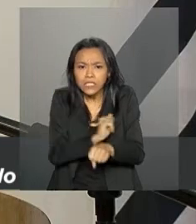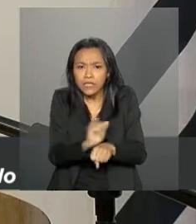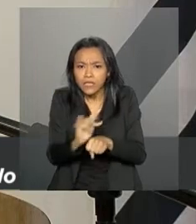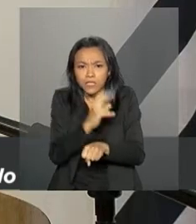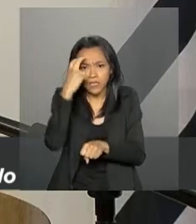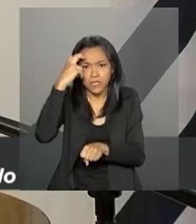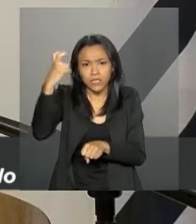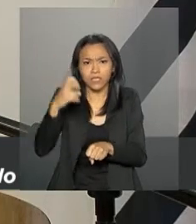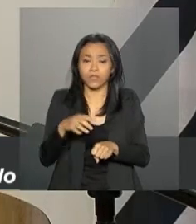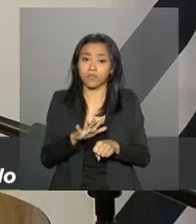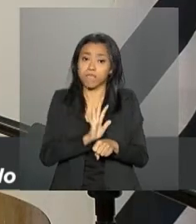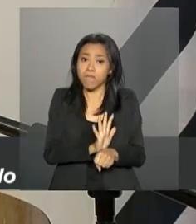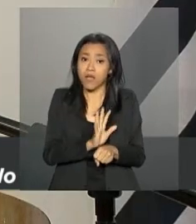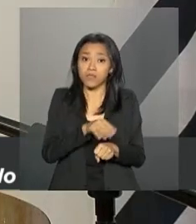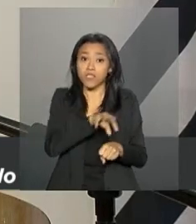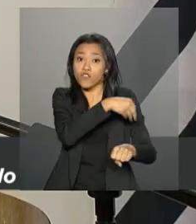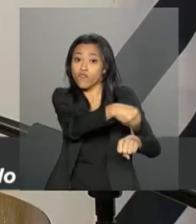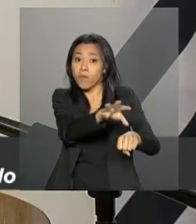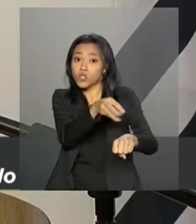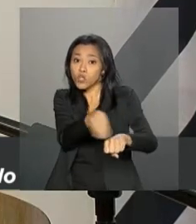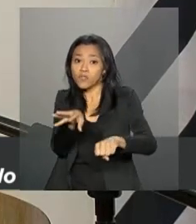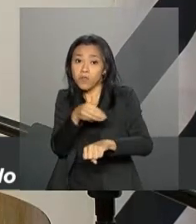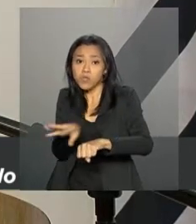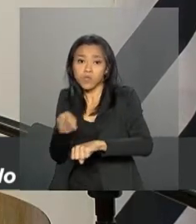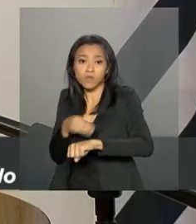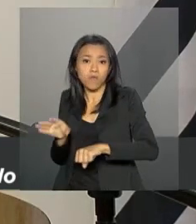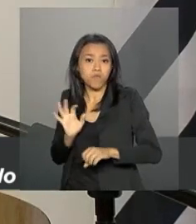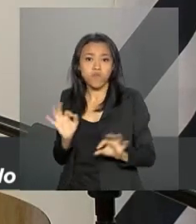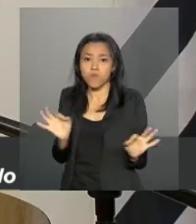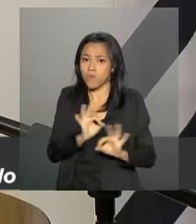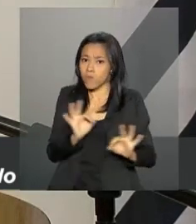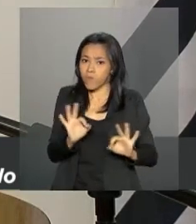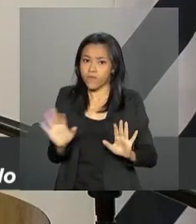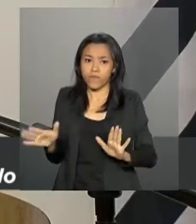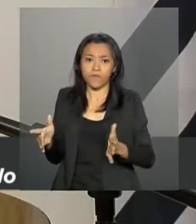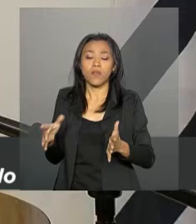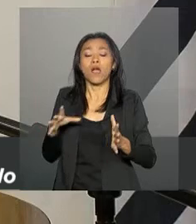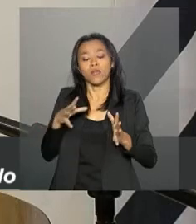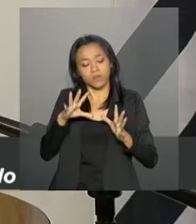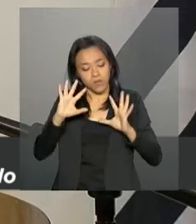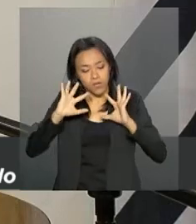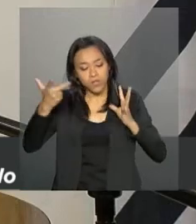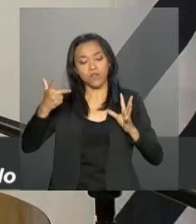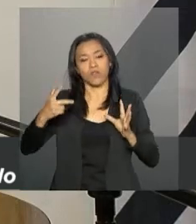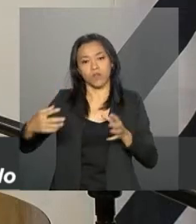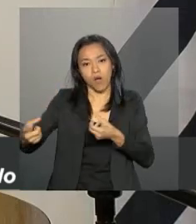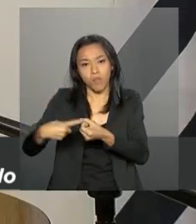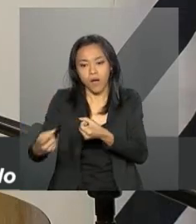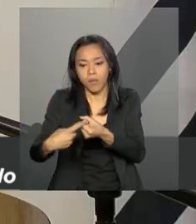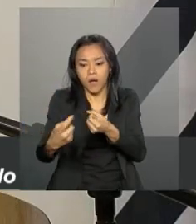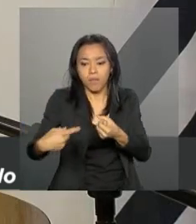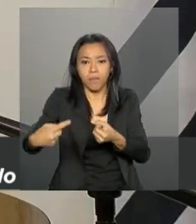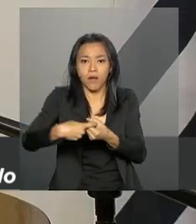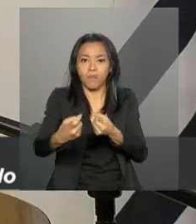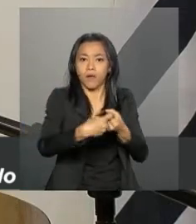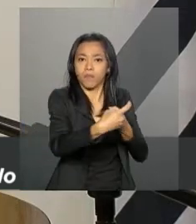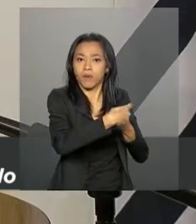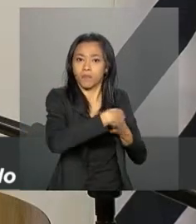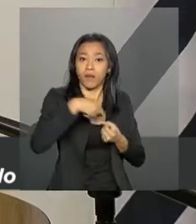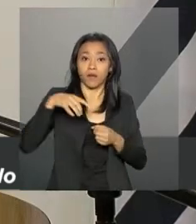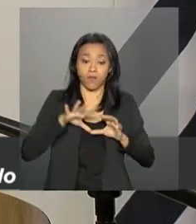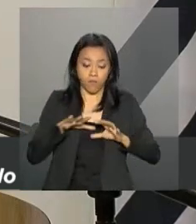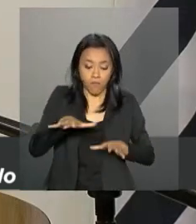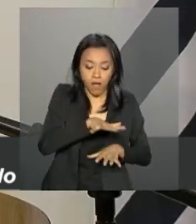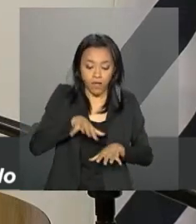setor não passava as suas informações para o outro setor de inteligência. Nós acabamos unificando, não é? O setor de inteligência na área federal.